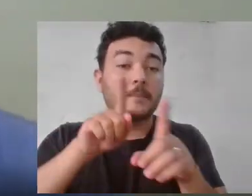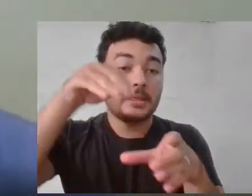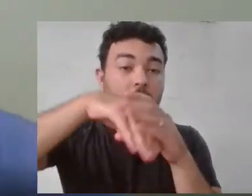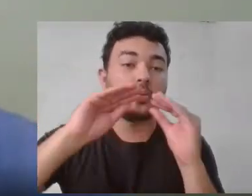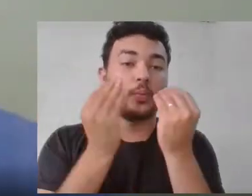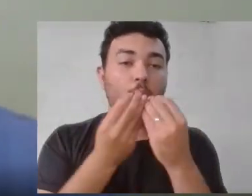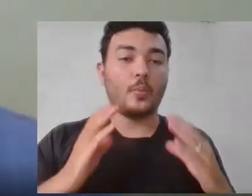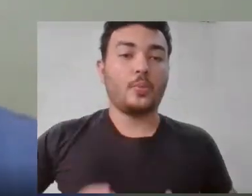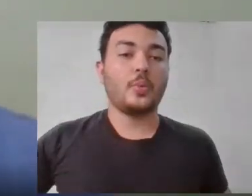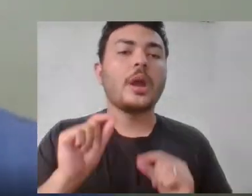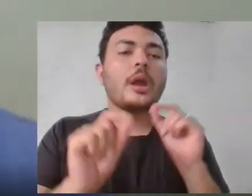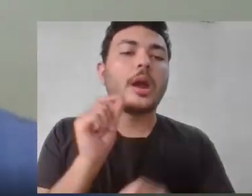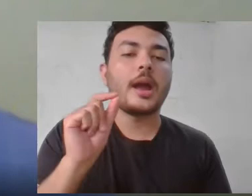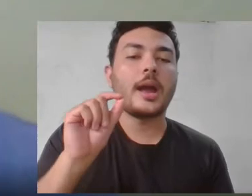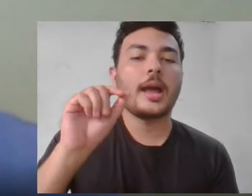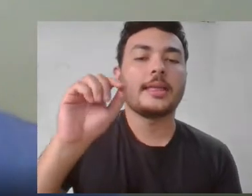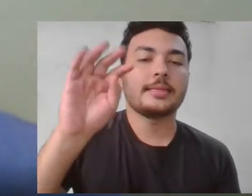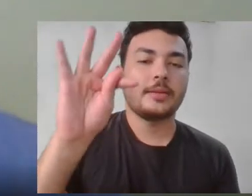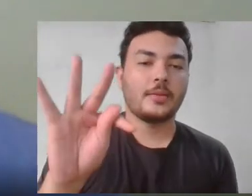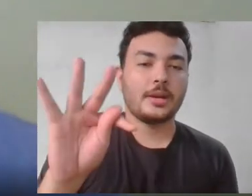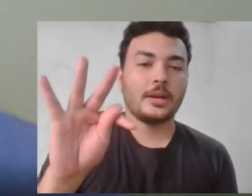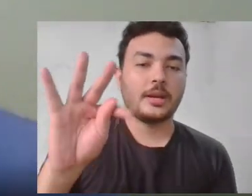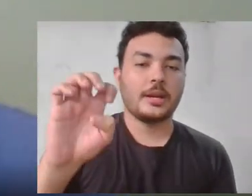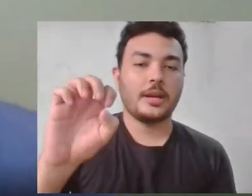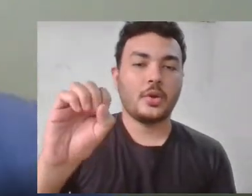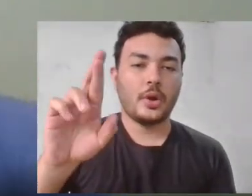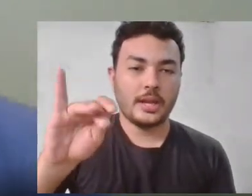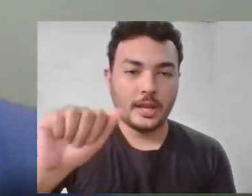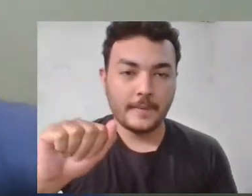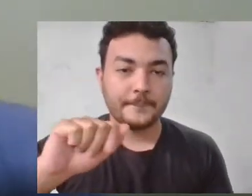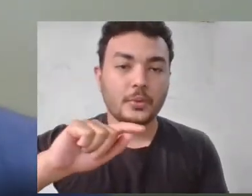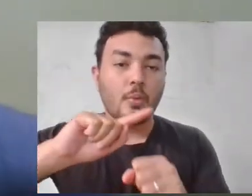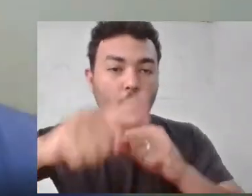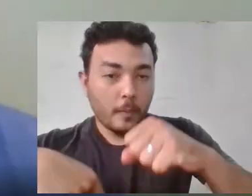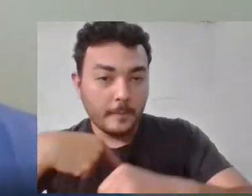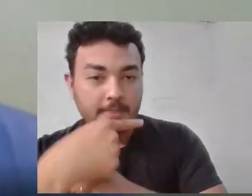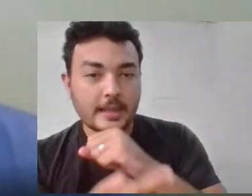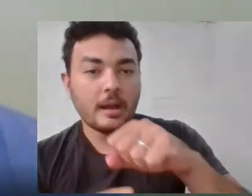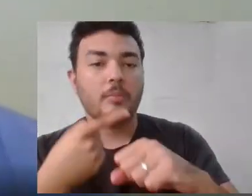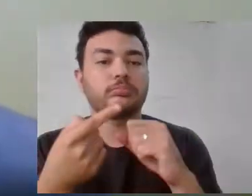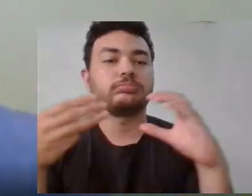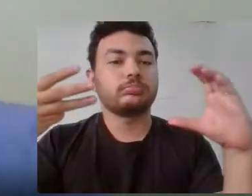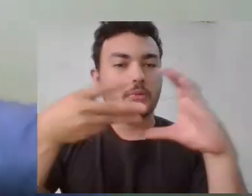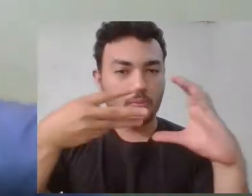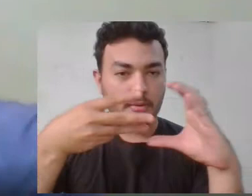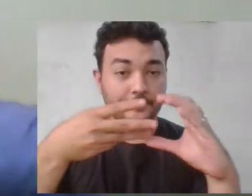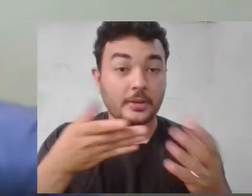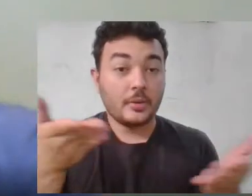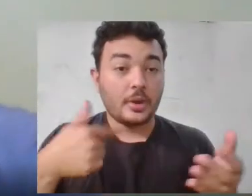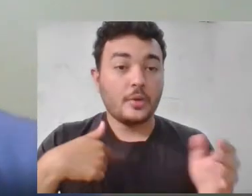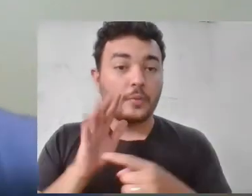coordenação, que é a TOM, né, a teoria do orbital molecular, ok? Então, eu vou fazer o compartilhamento aqui com vocês dos